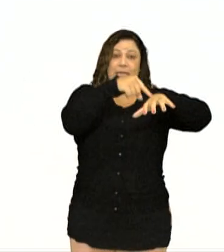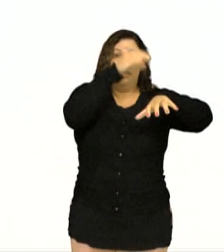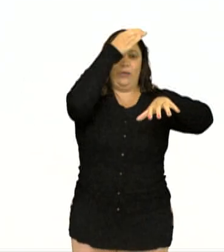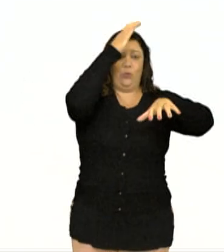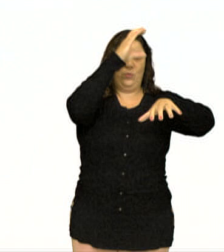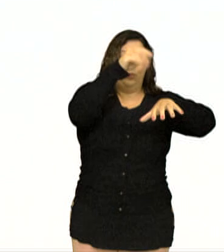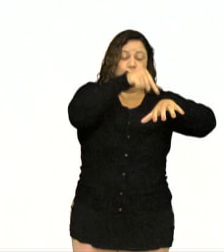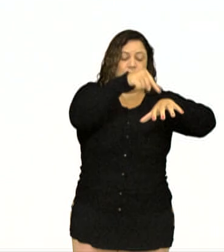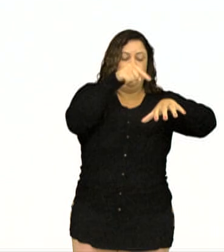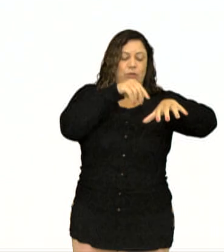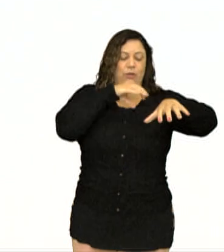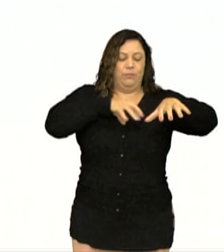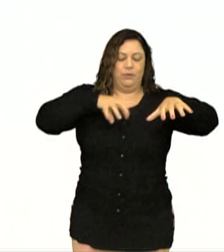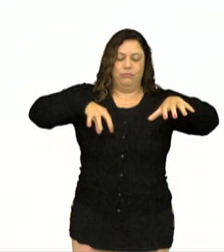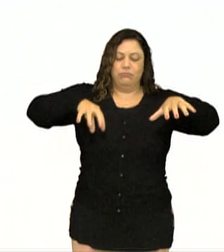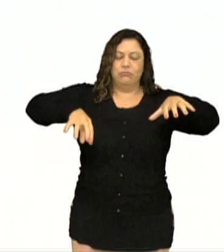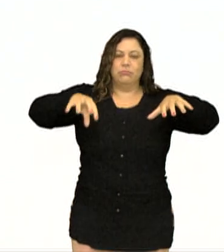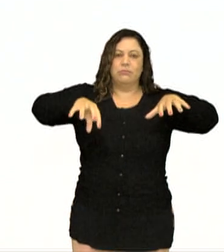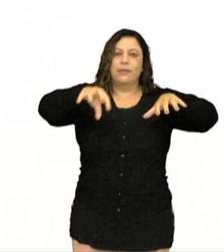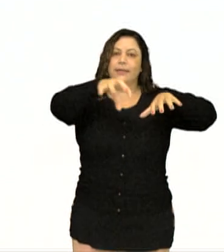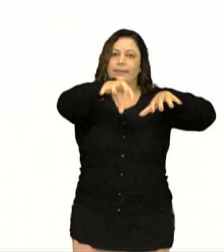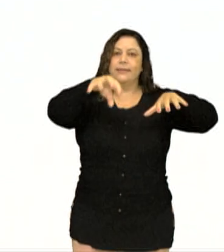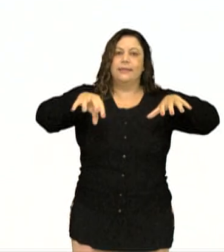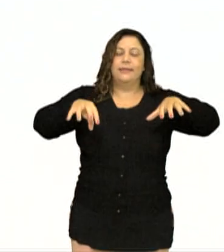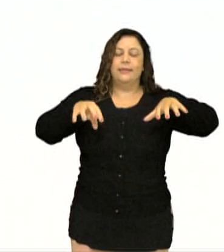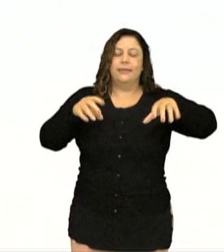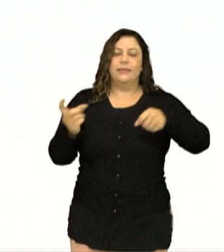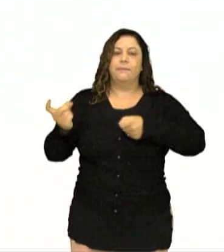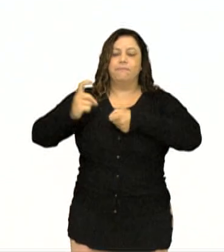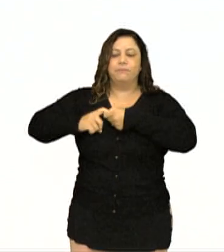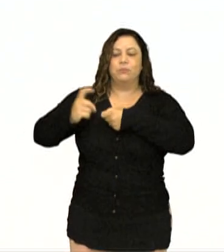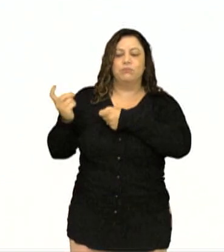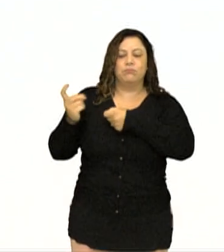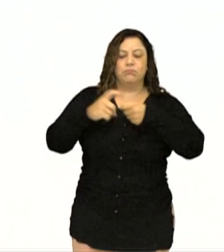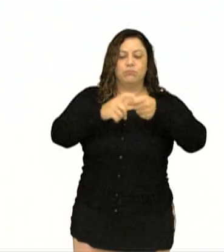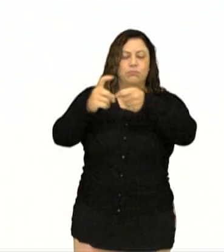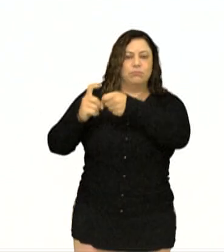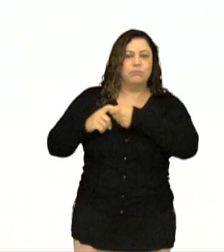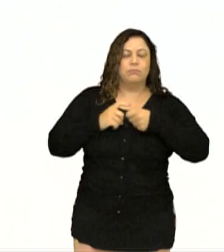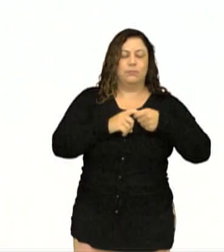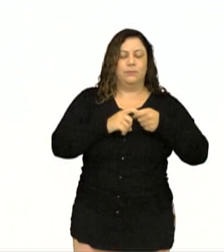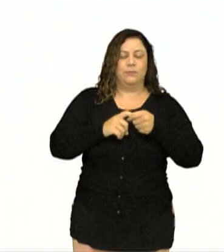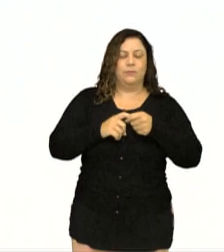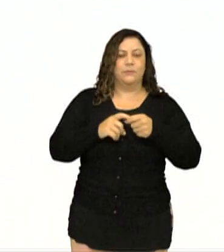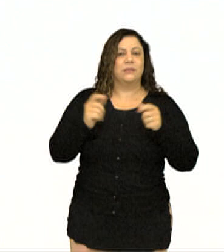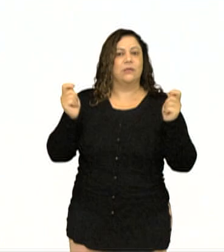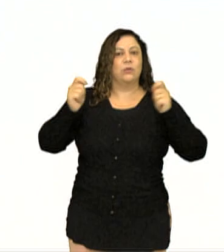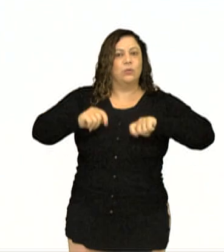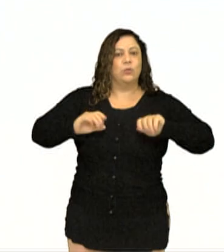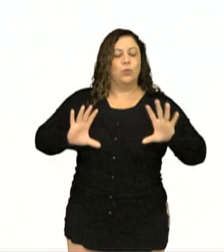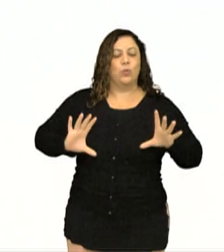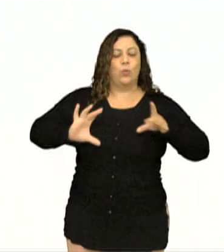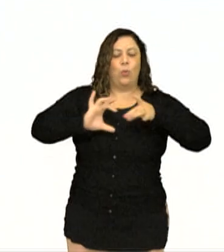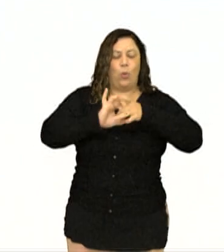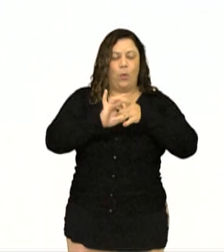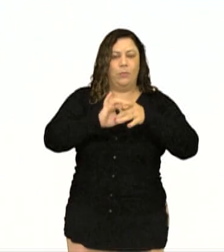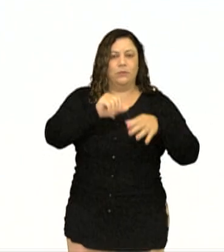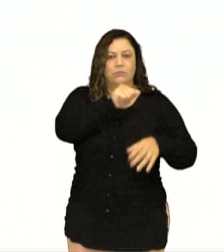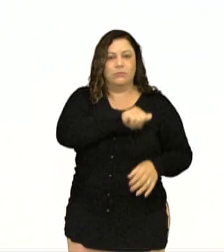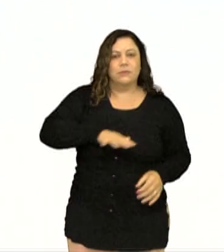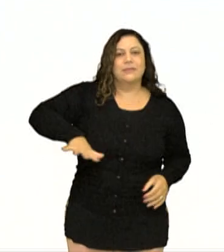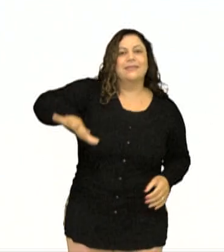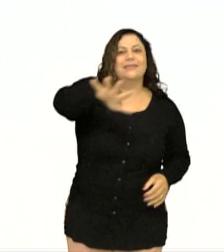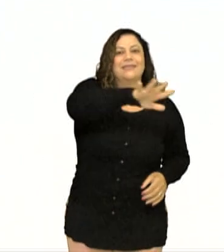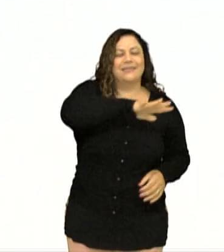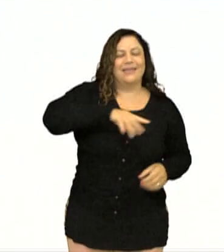e os municípios no entorno que compõem essa região metropolitana, que formam toda essa área urbanizada,